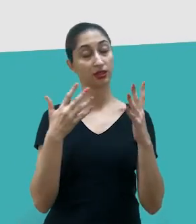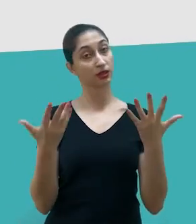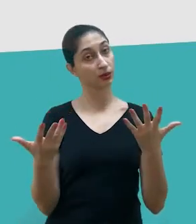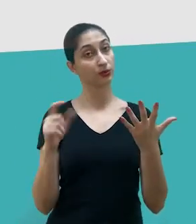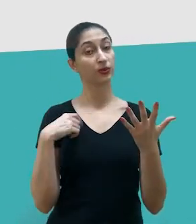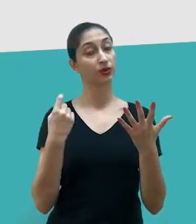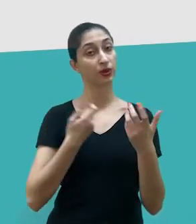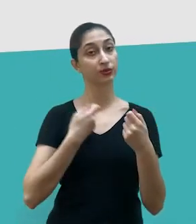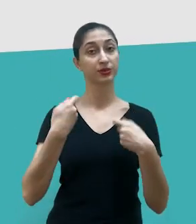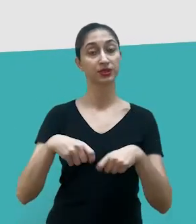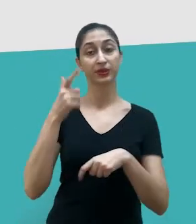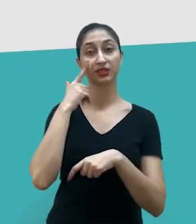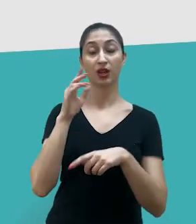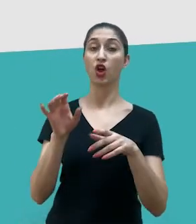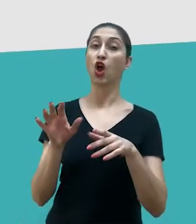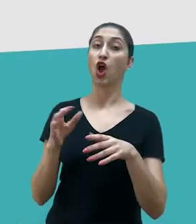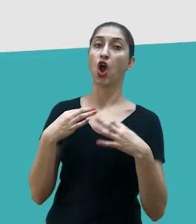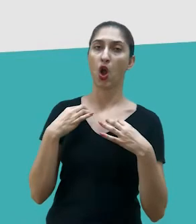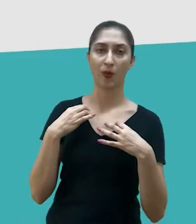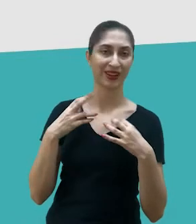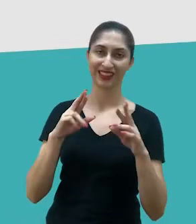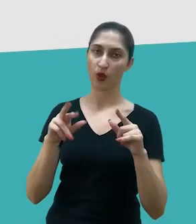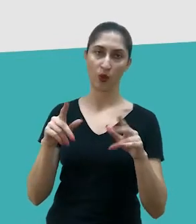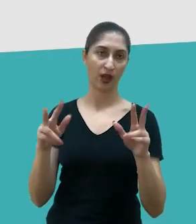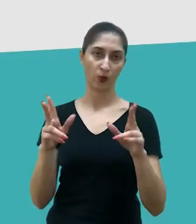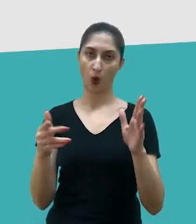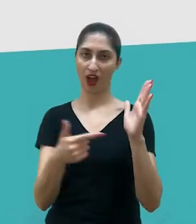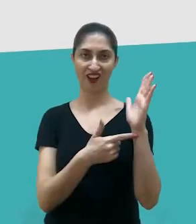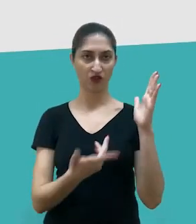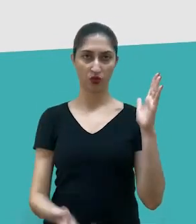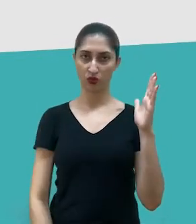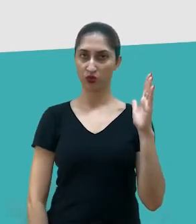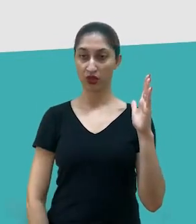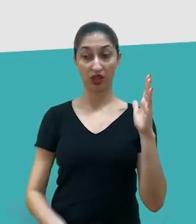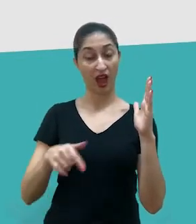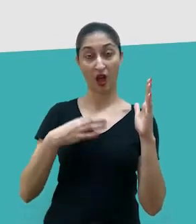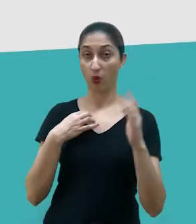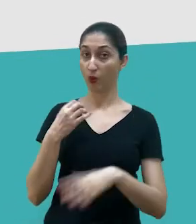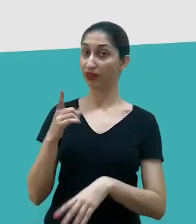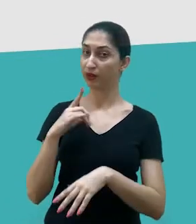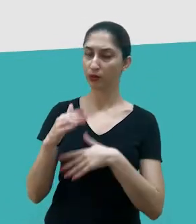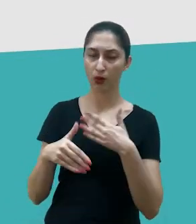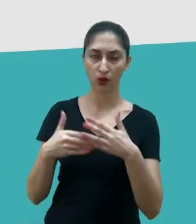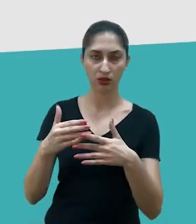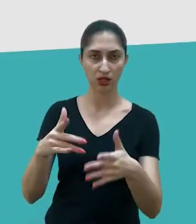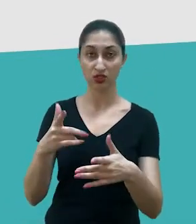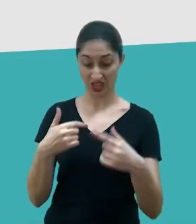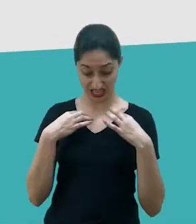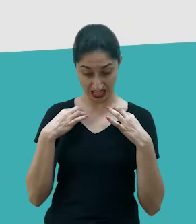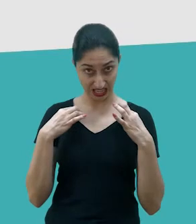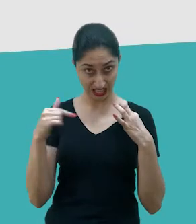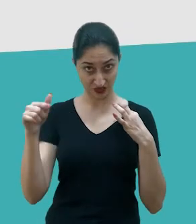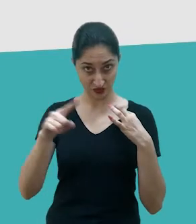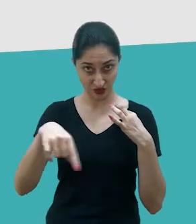nós temos que pensar que roupas não dão em árvore, não é? Elas têm um processo que para esta camiseta que